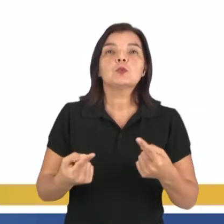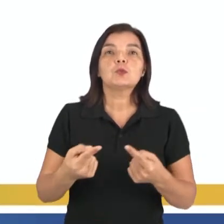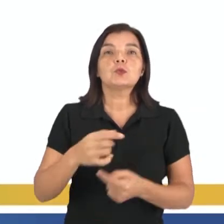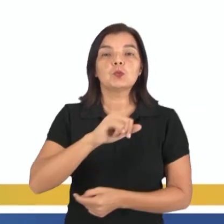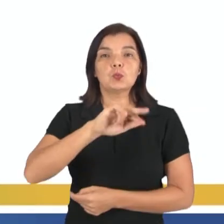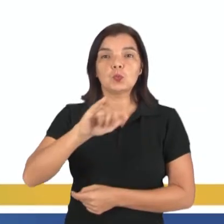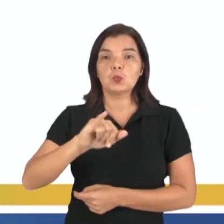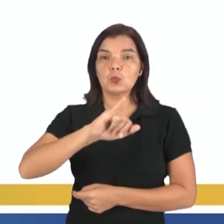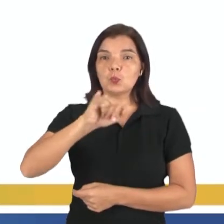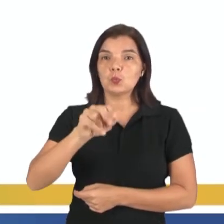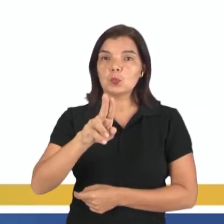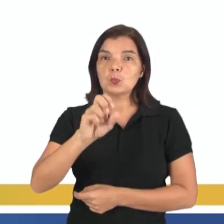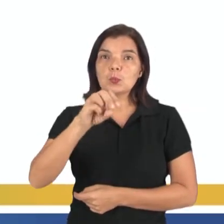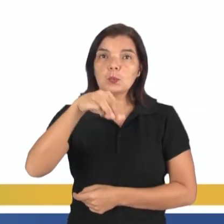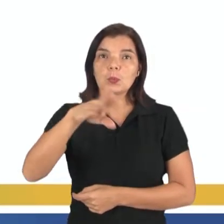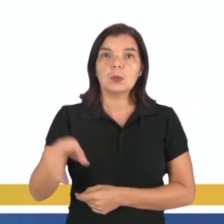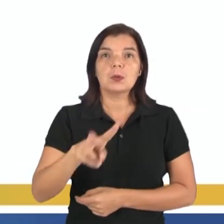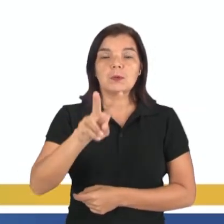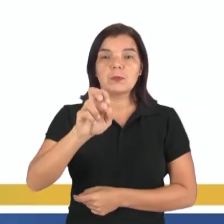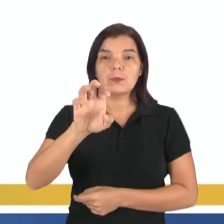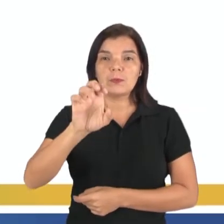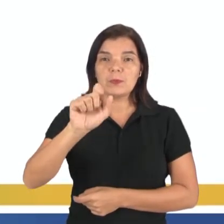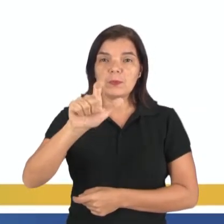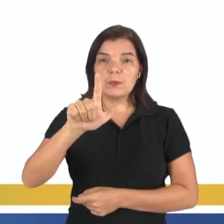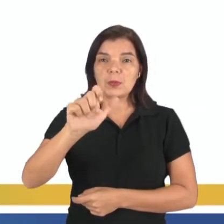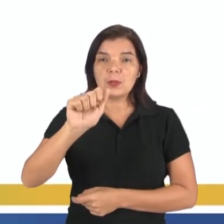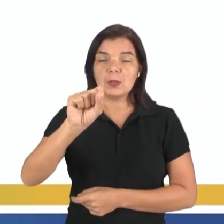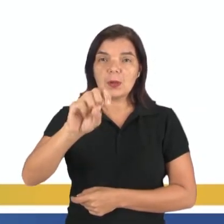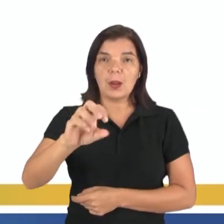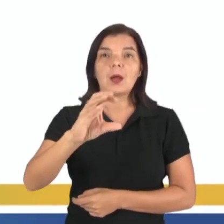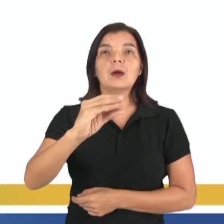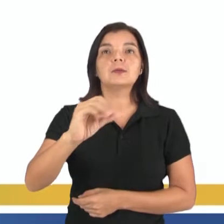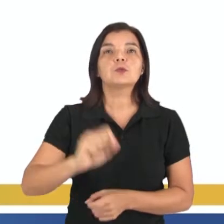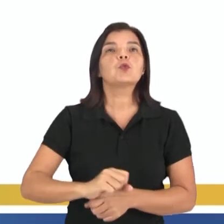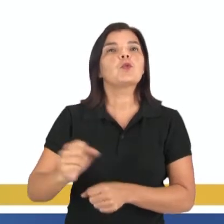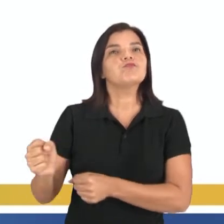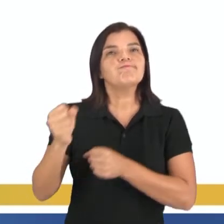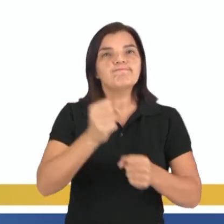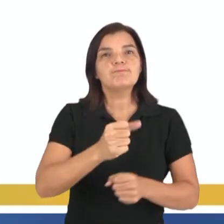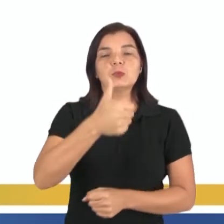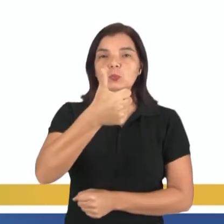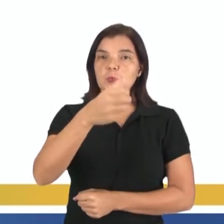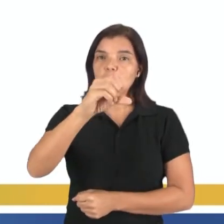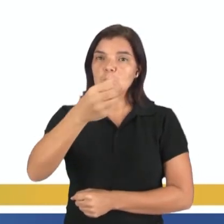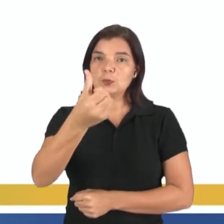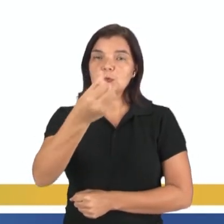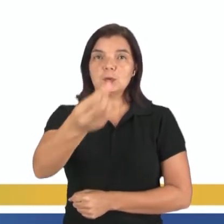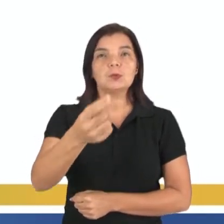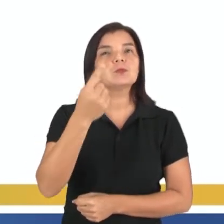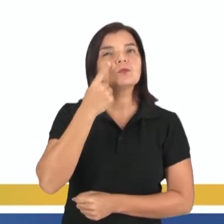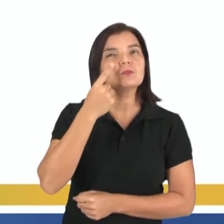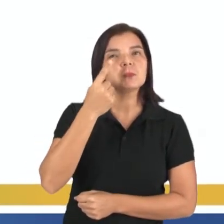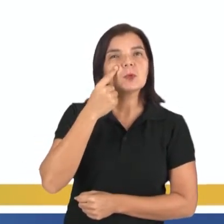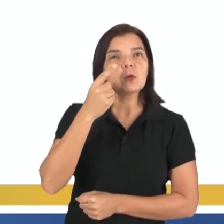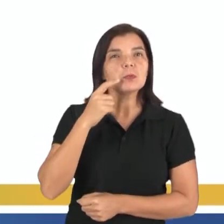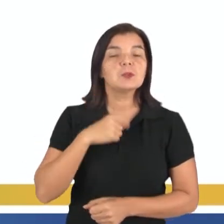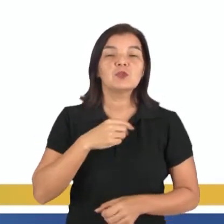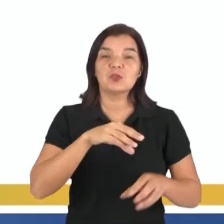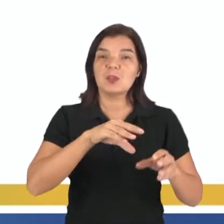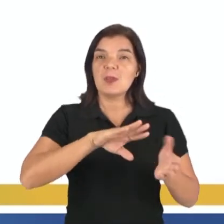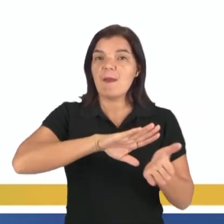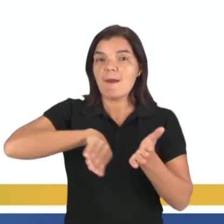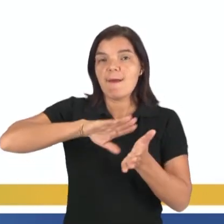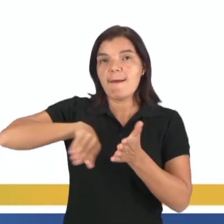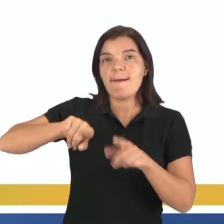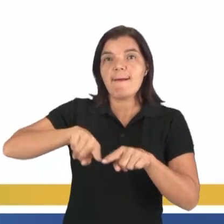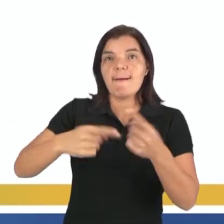Juan Velasco Alvarado, que tomou o poder em 1968, né, com o pretexto de que ele ia expropriar